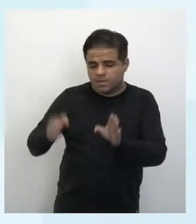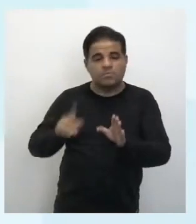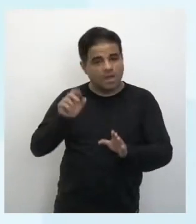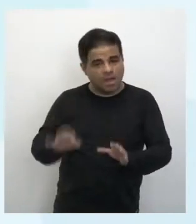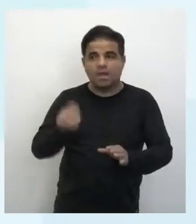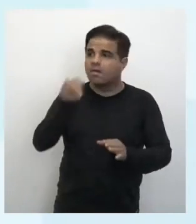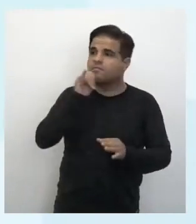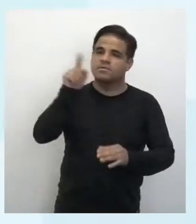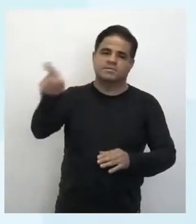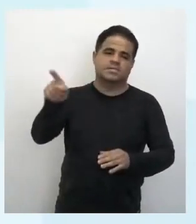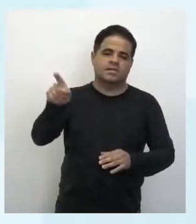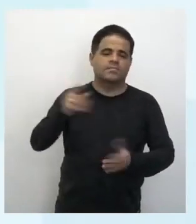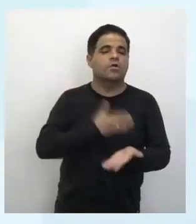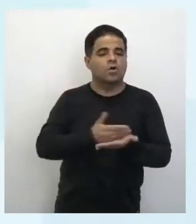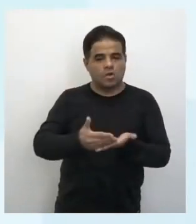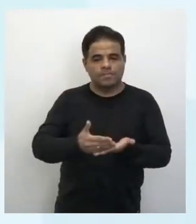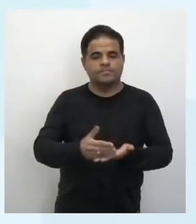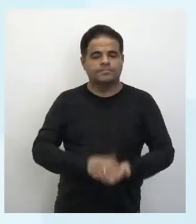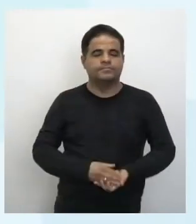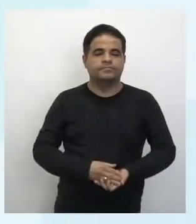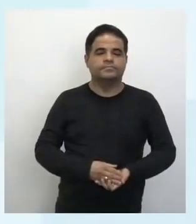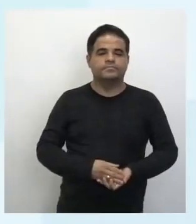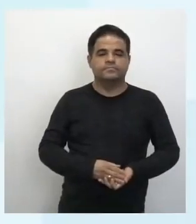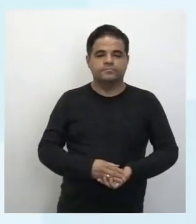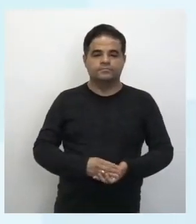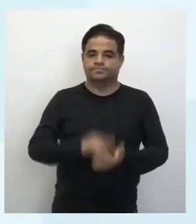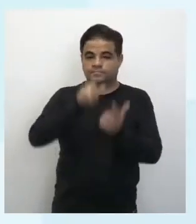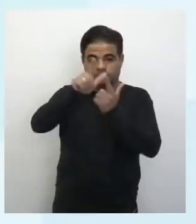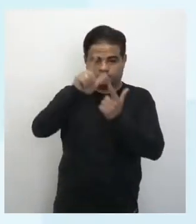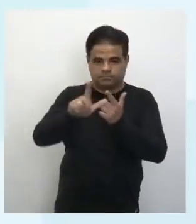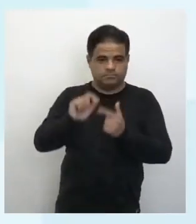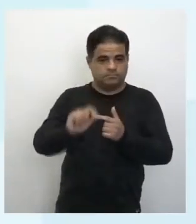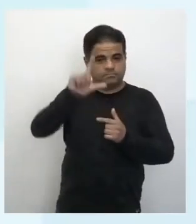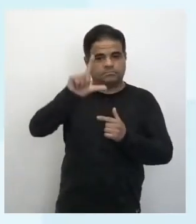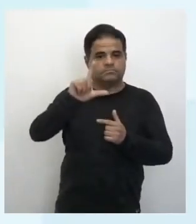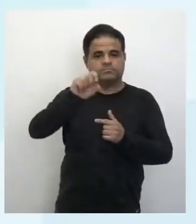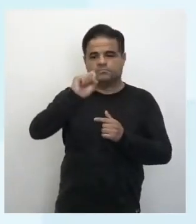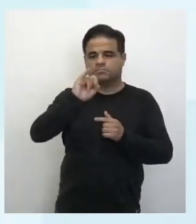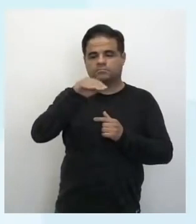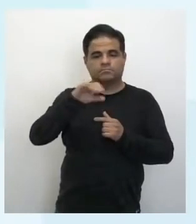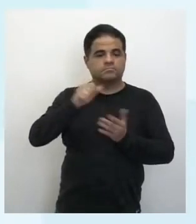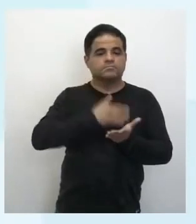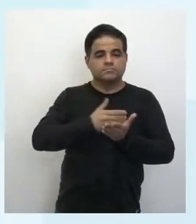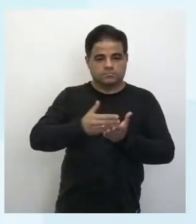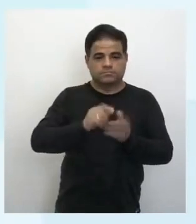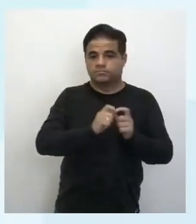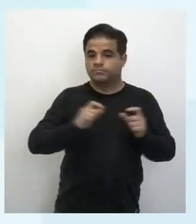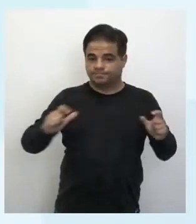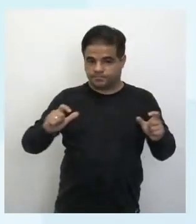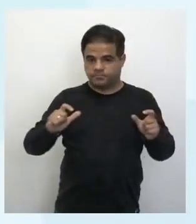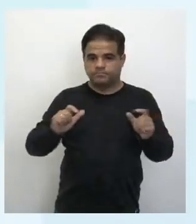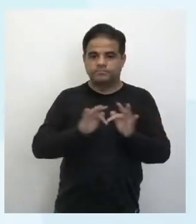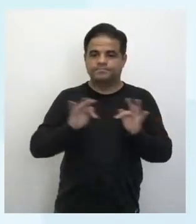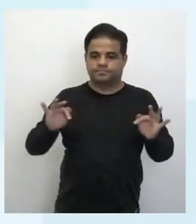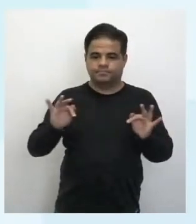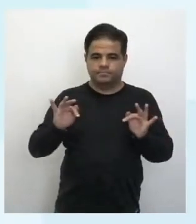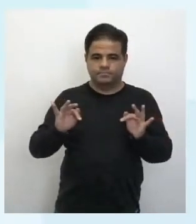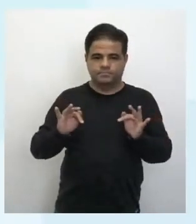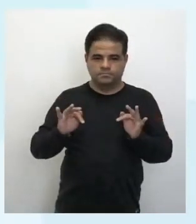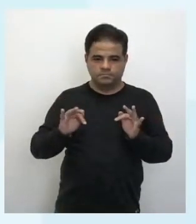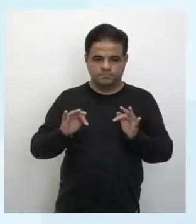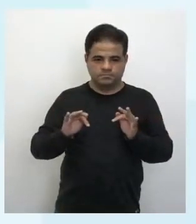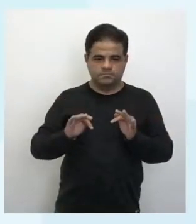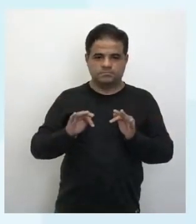esse o exemplo aí, ó. Começa com uma letra maiúscula, Simões, é o início da frase. E termina lá no ponto final,